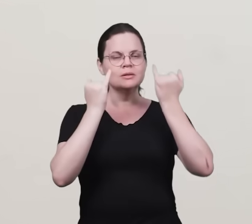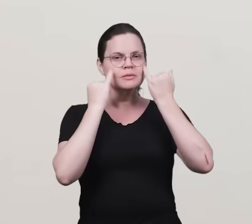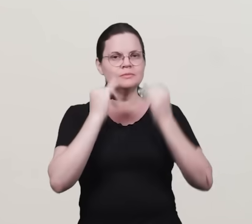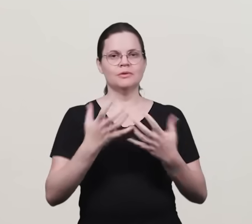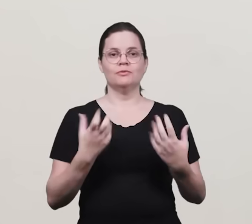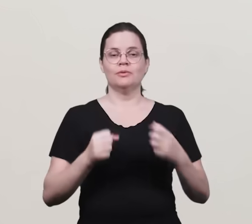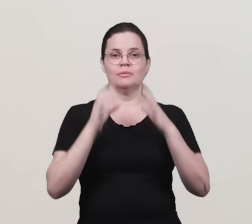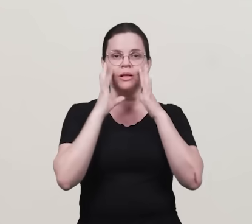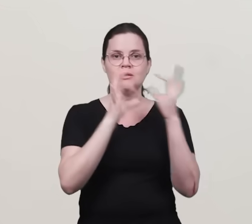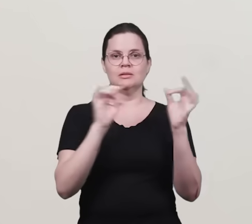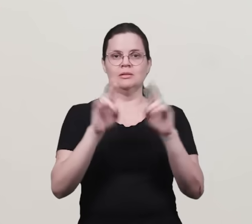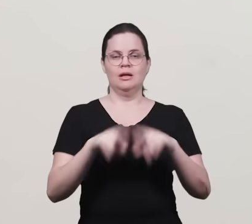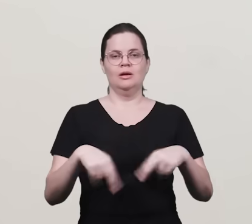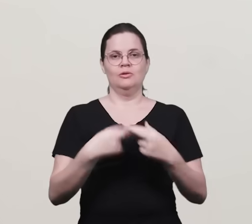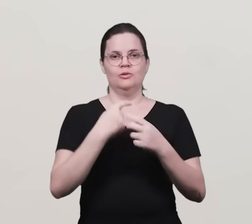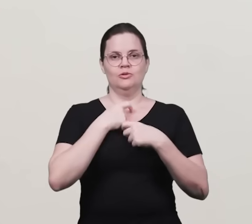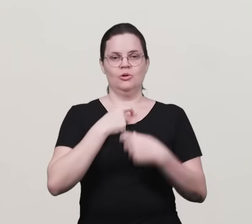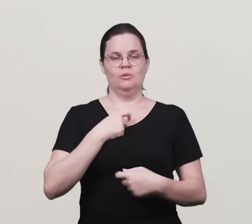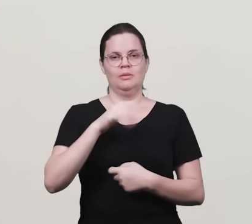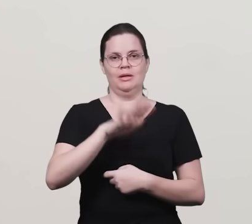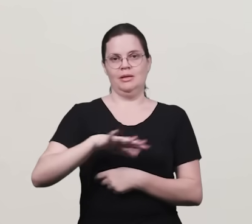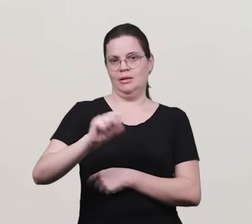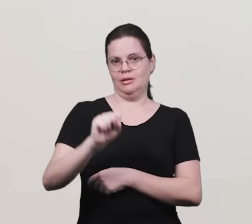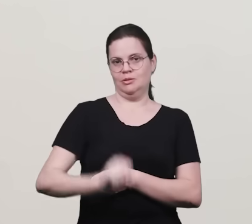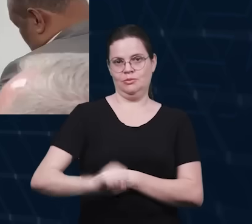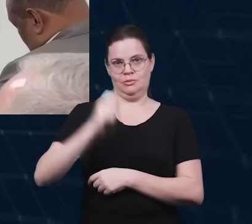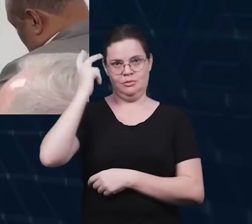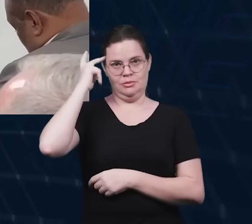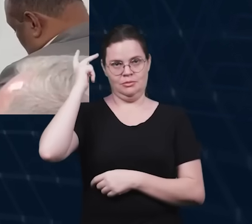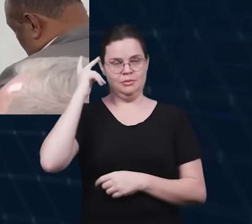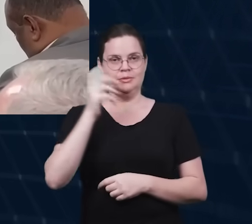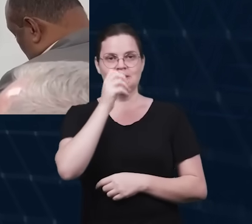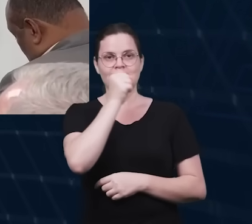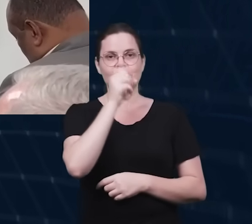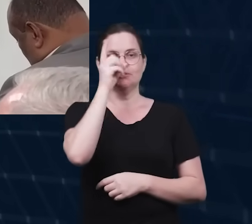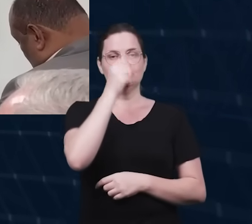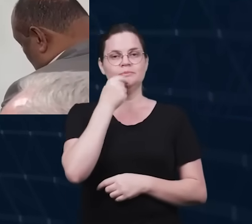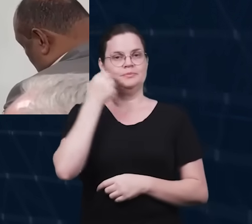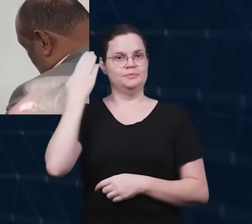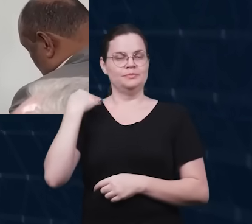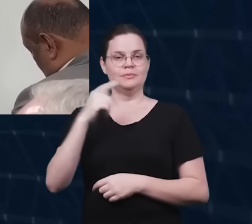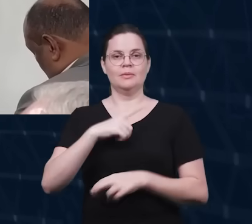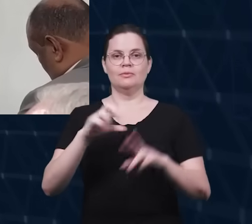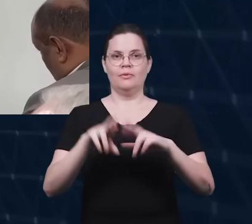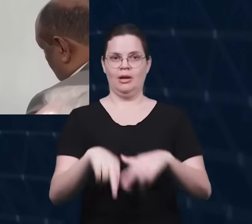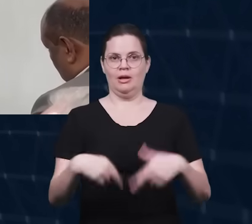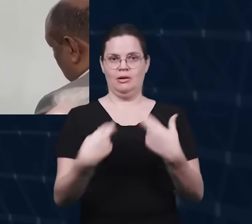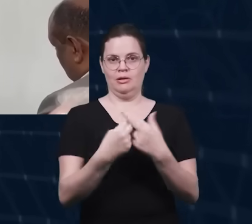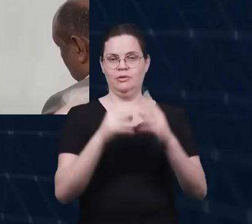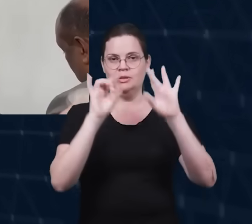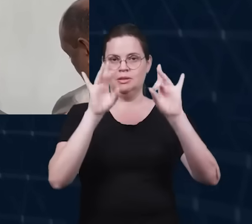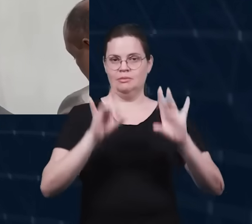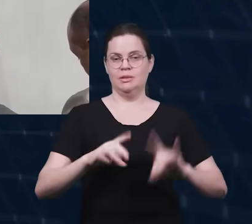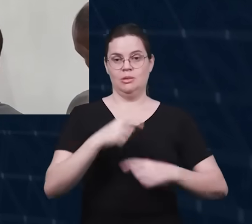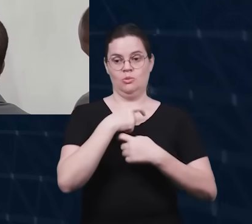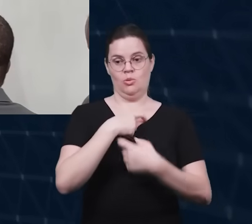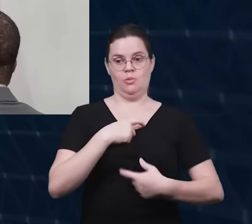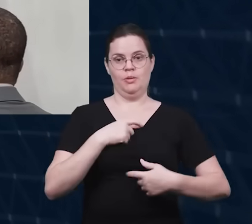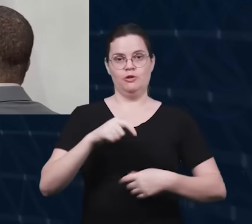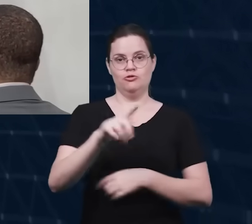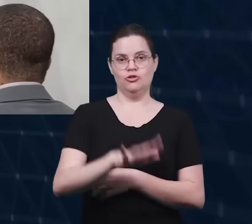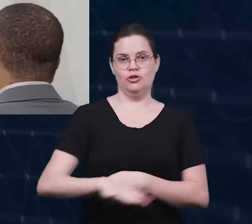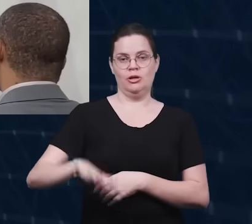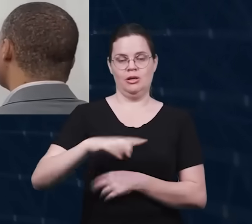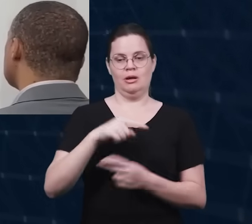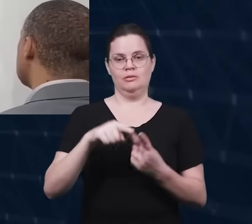conferindo a bênção que foi a reunião de obreiros na área sul de São Paulo. Neste final de semana foi realizada uma reunião especial com todos os